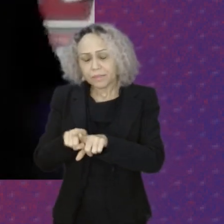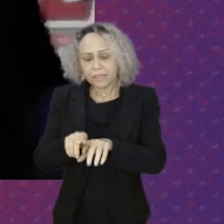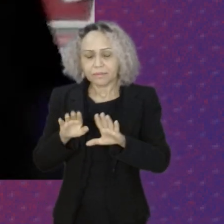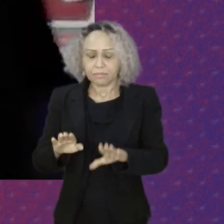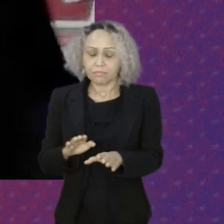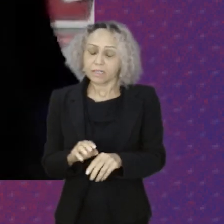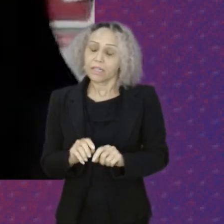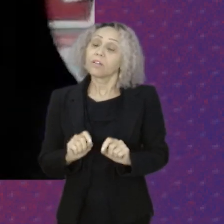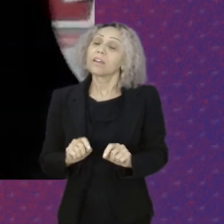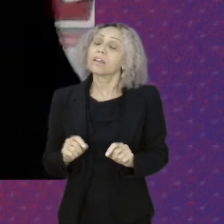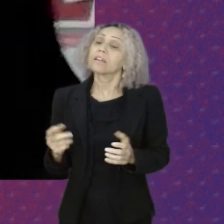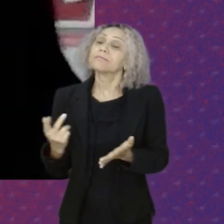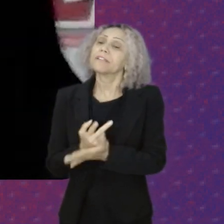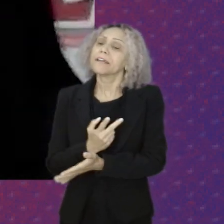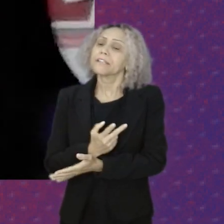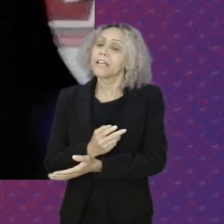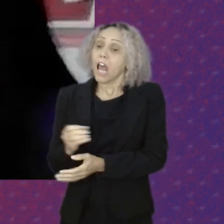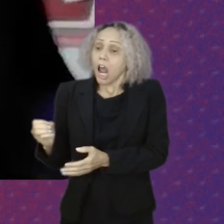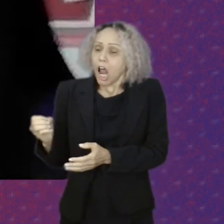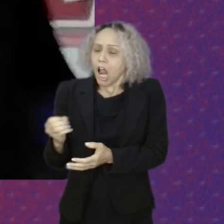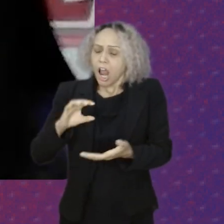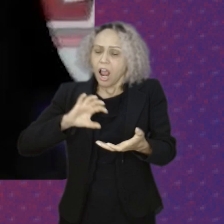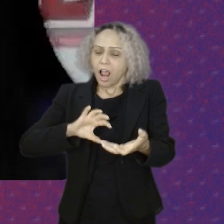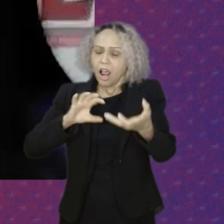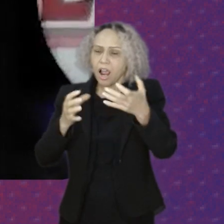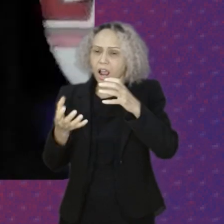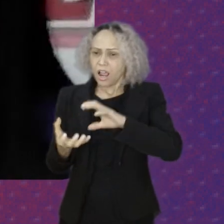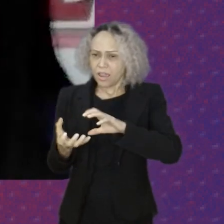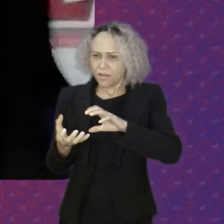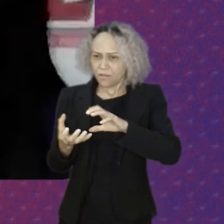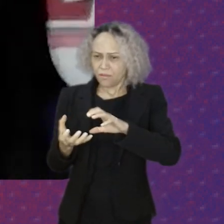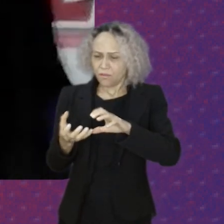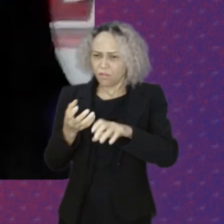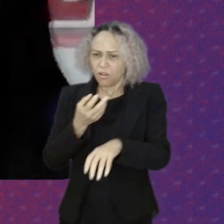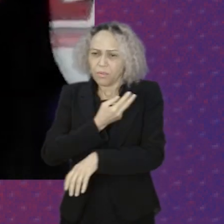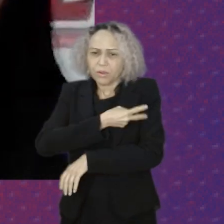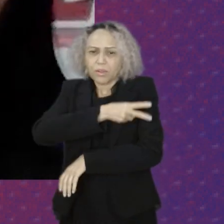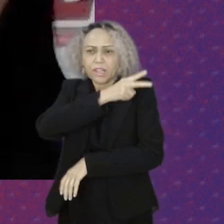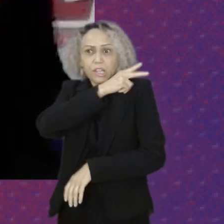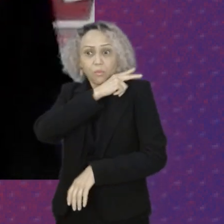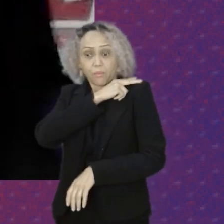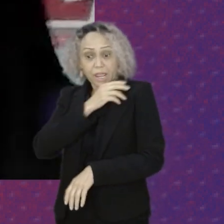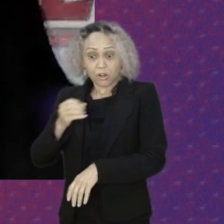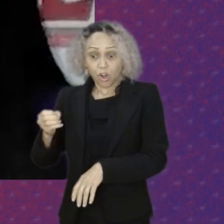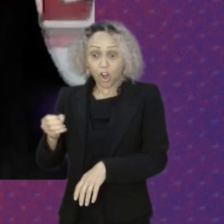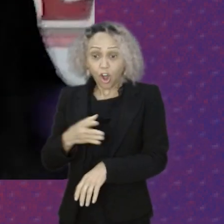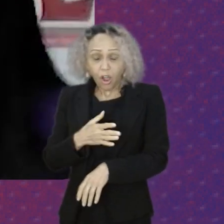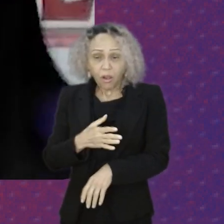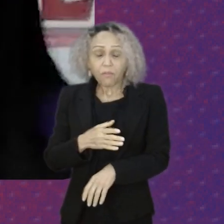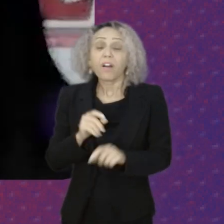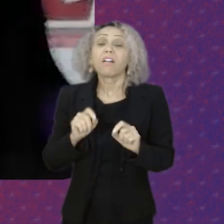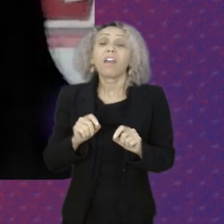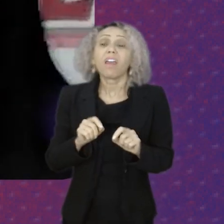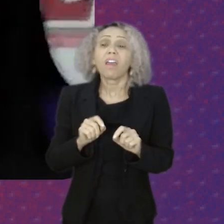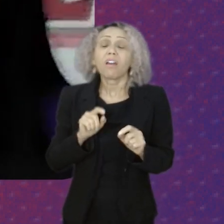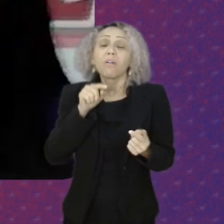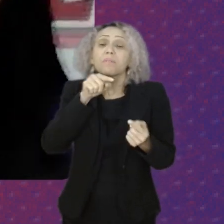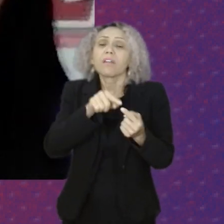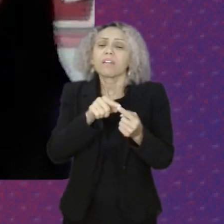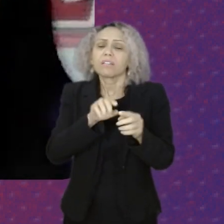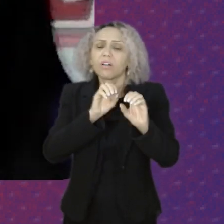ensino tecnológico e ainda reduzindo a carga horária de